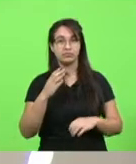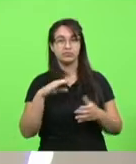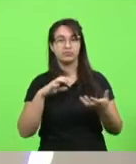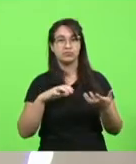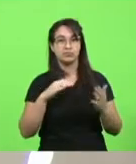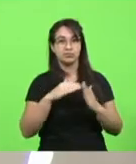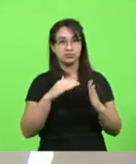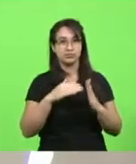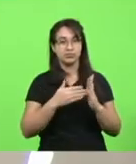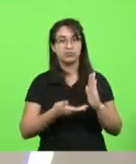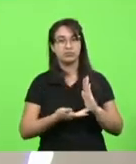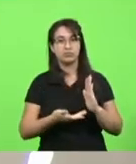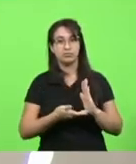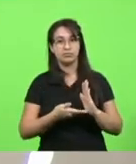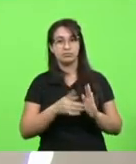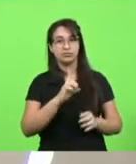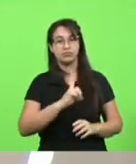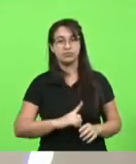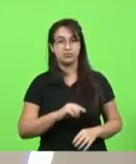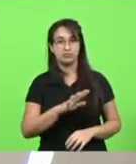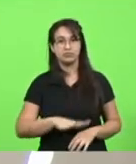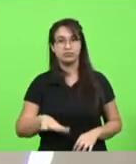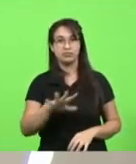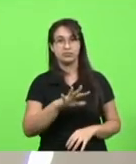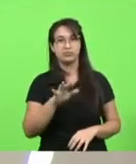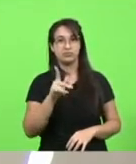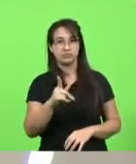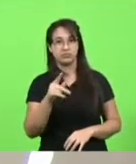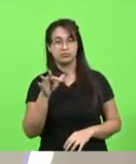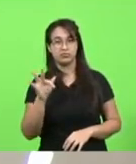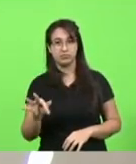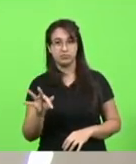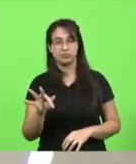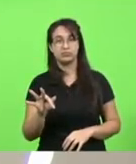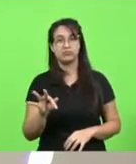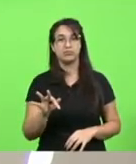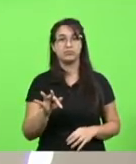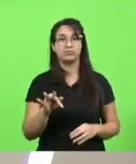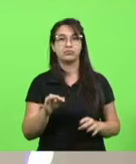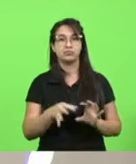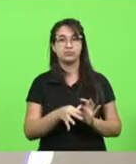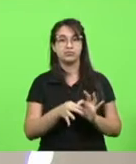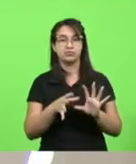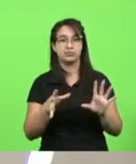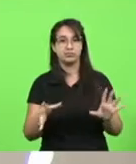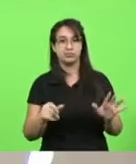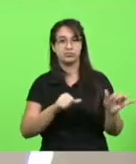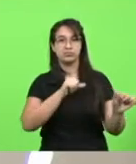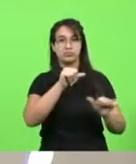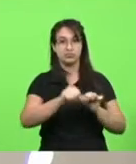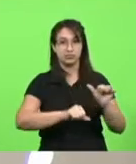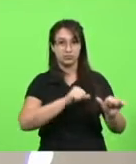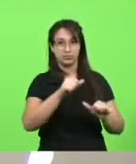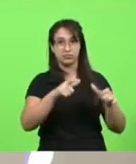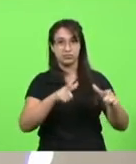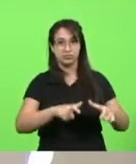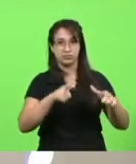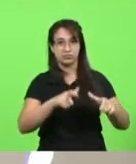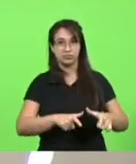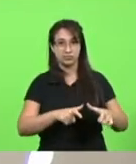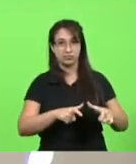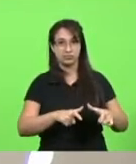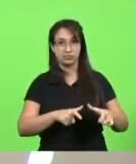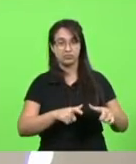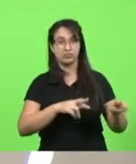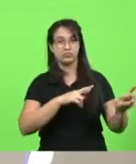Federal e ao diretor-geral da Polícia Rodoviária Federal, pela viabilização para a mudança do local da Polícia Rodoviária Federal